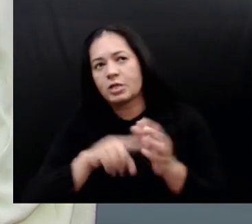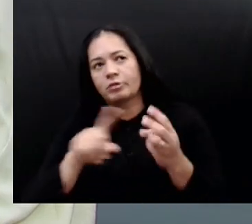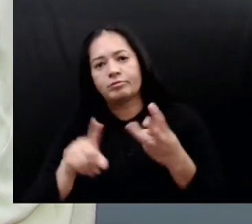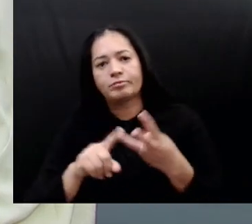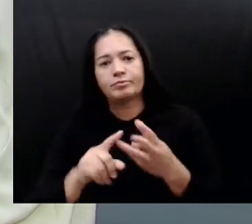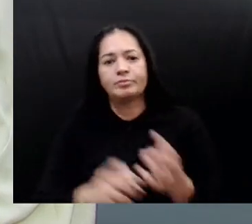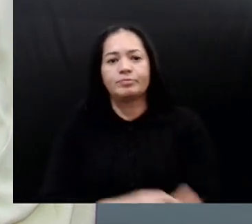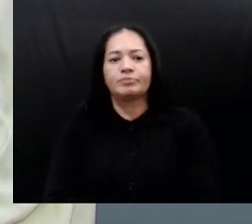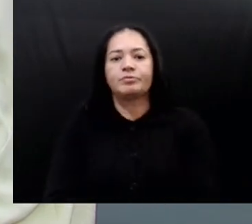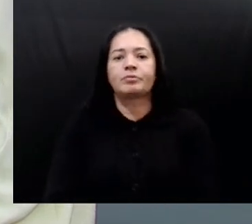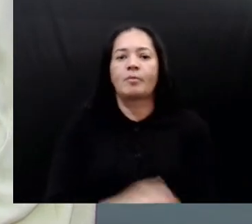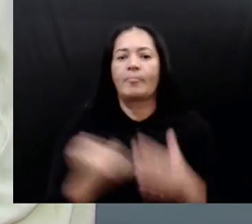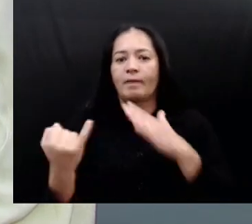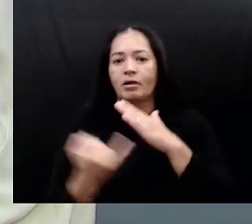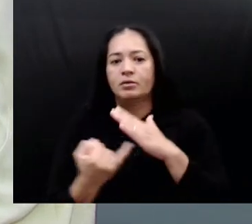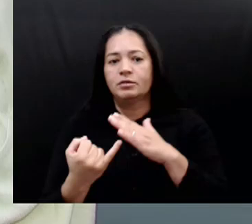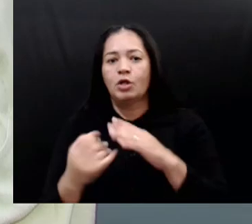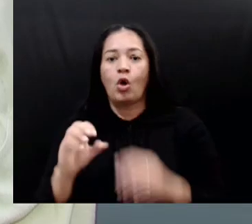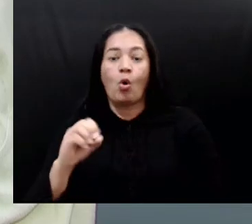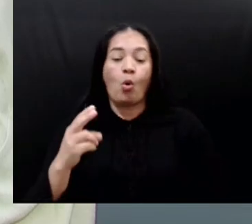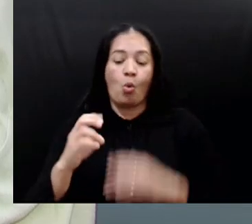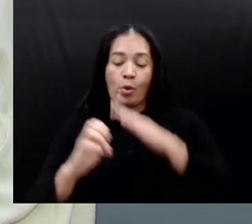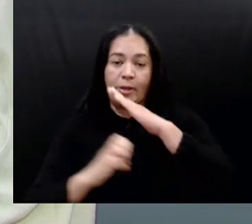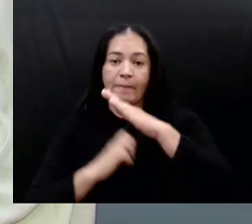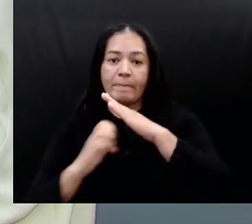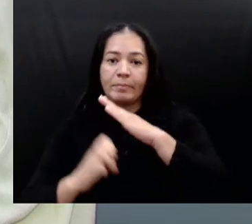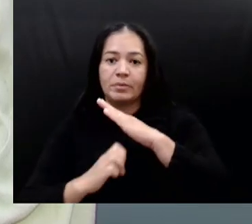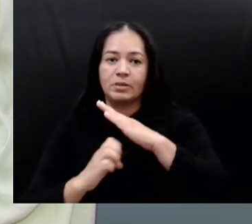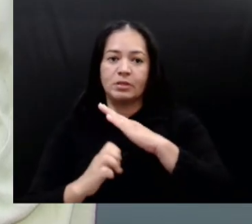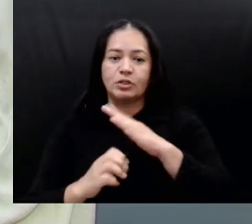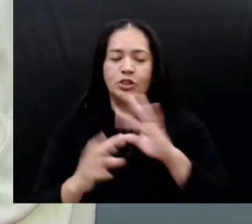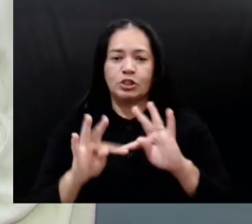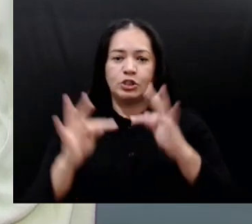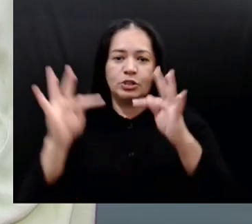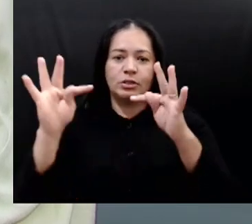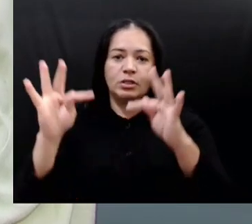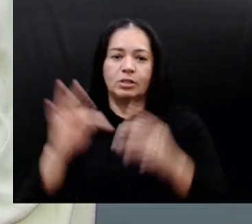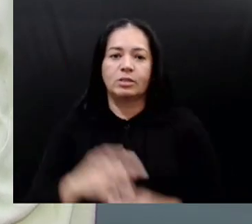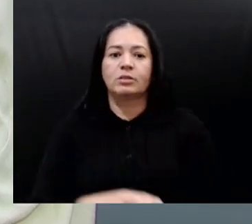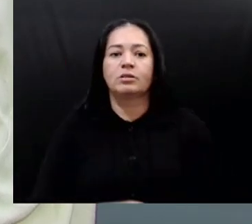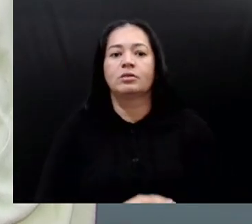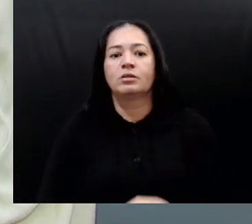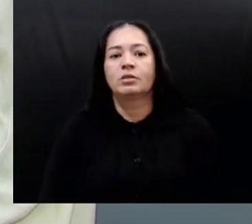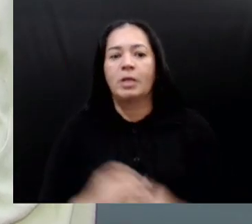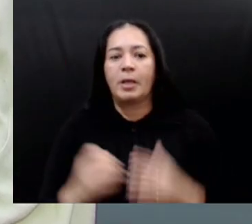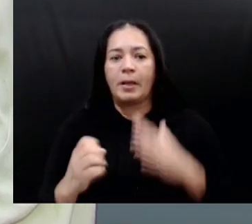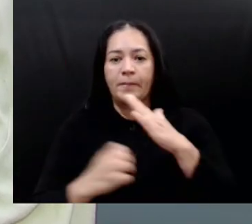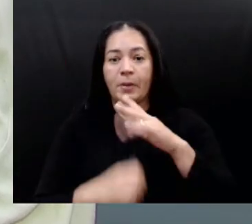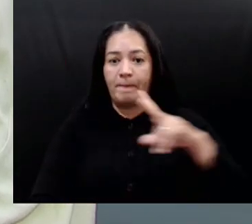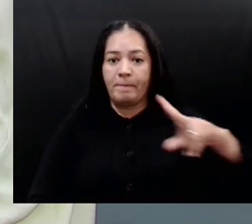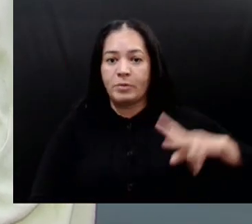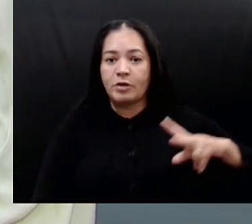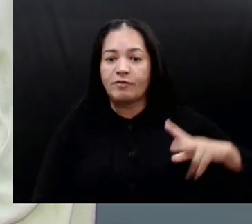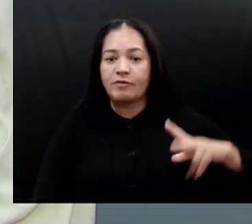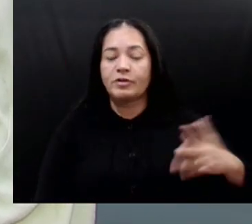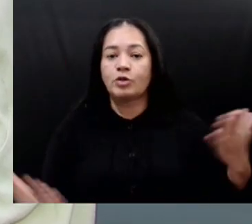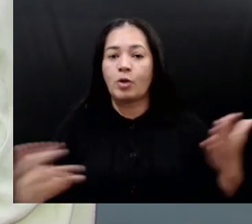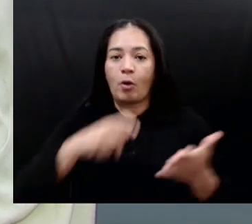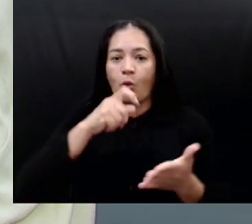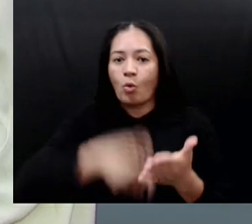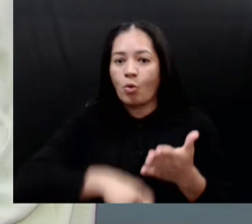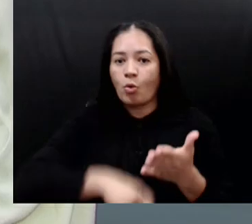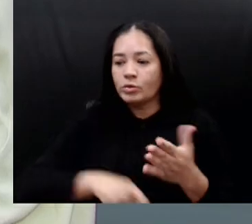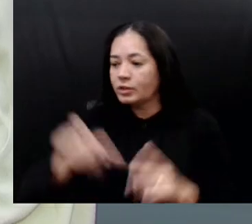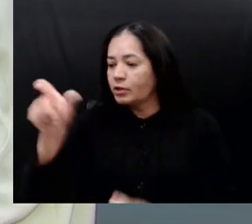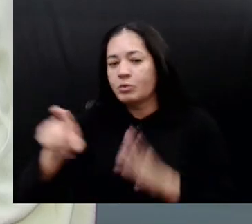ensino, em próprias empresas de tecnologia, empresas privadas também hoje contratam pesquisadores, né, para poderem